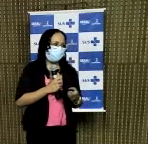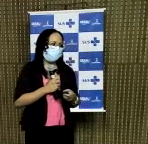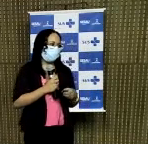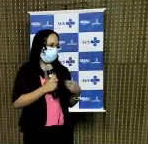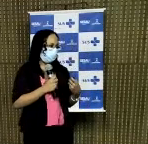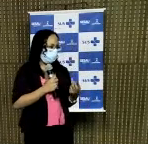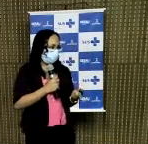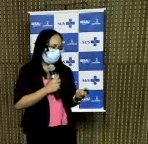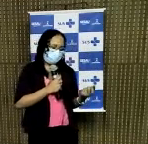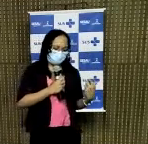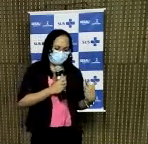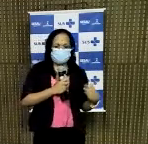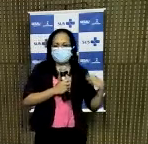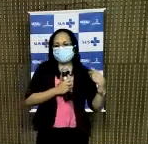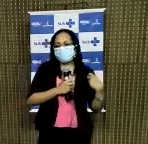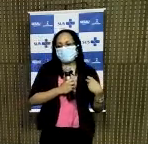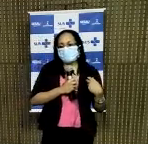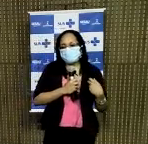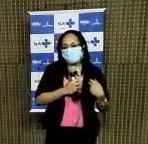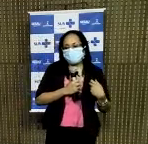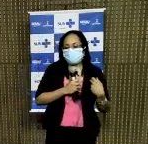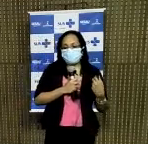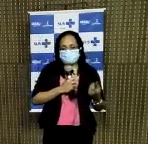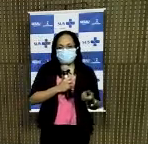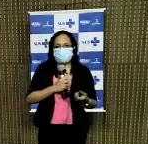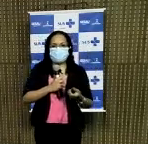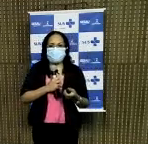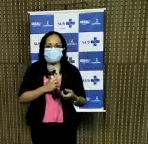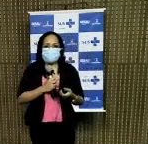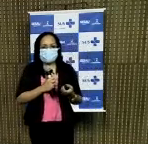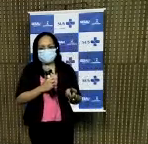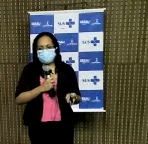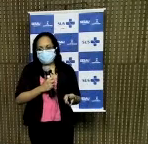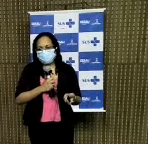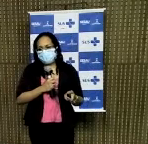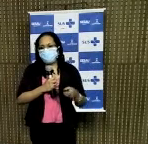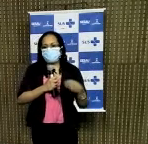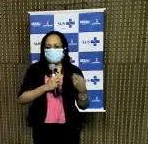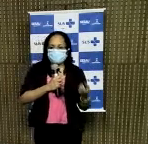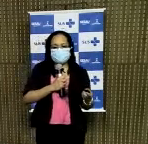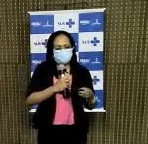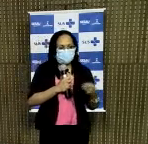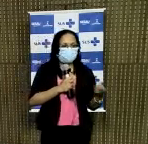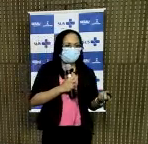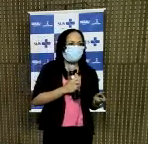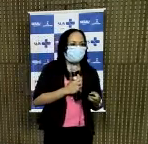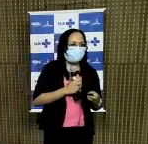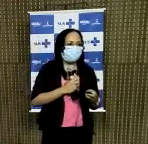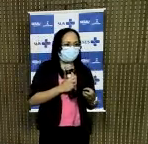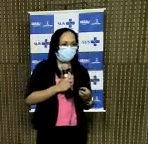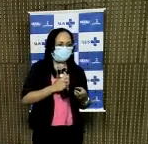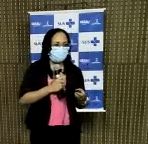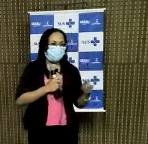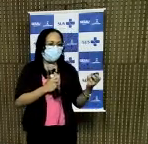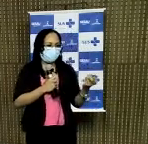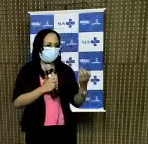dificuldade enfrentada no ano de 2021, né, da ausência da profissional dentro da nossa unidade, que acabou refletindo um pouco na